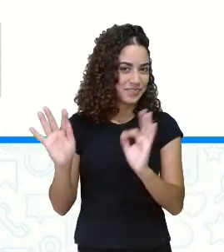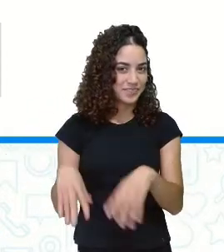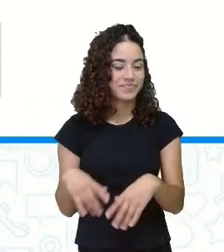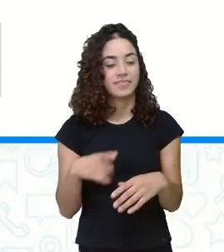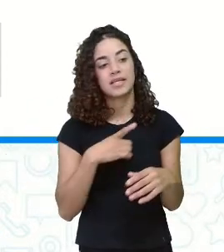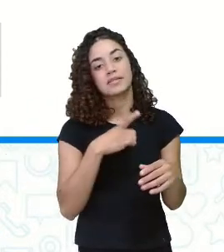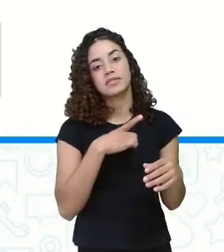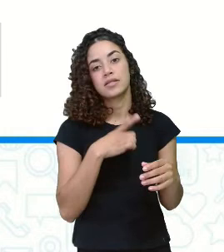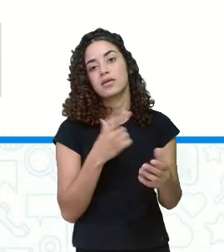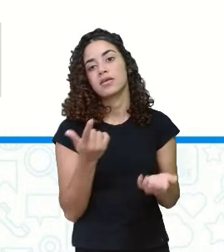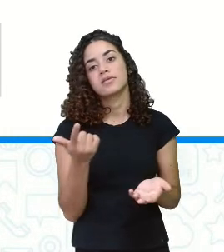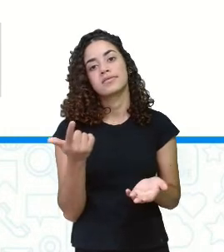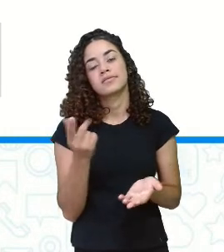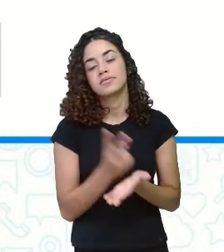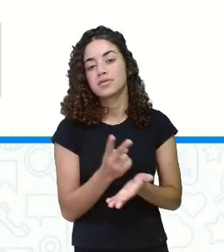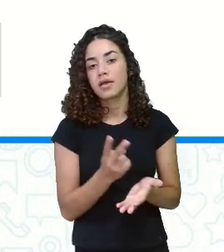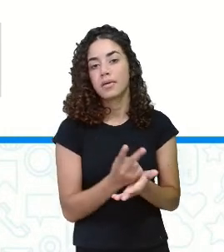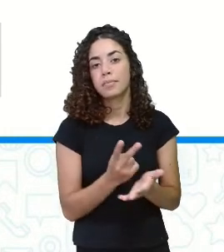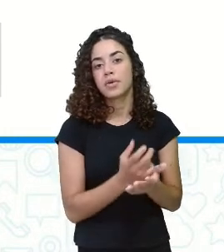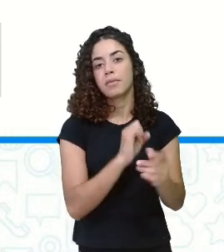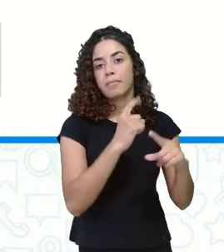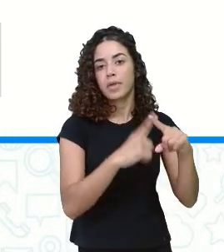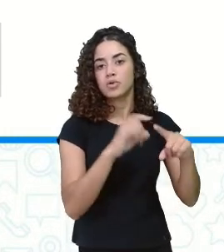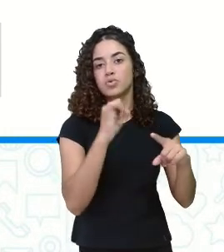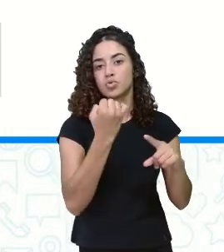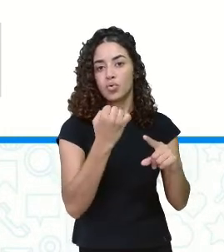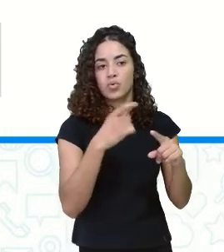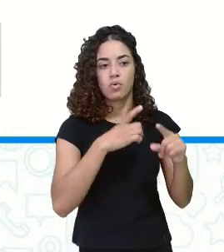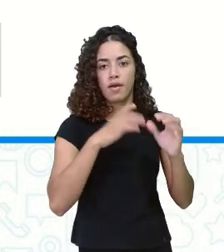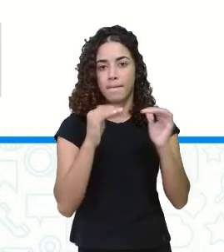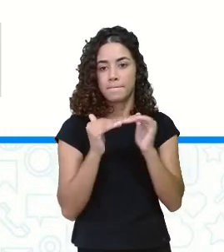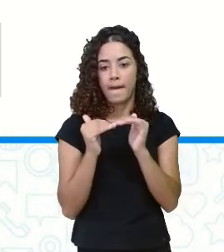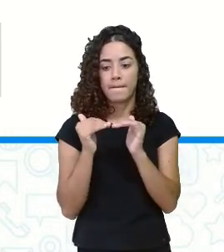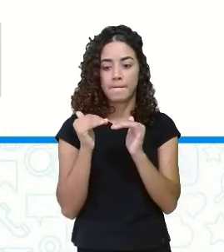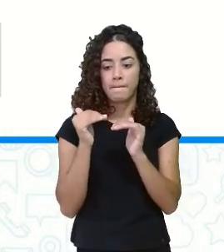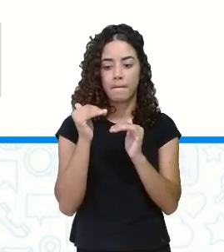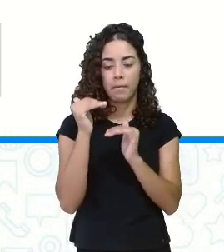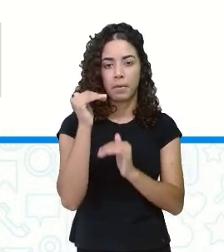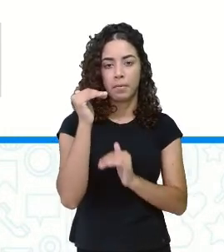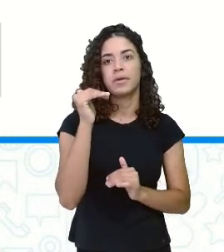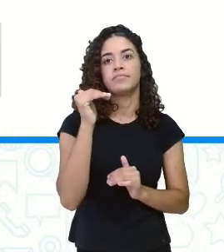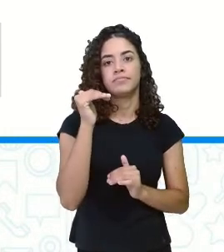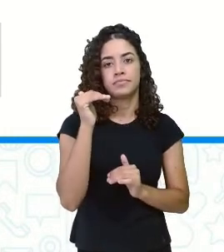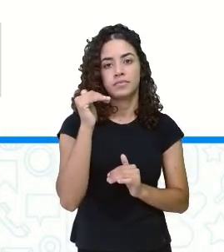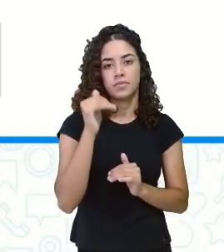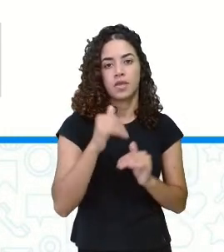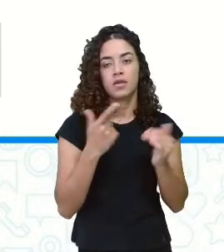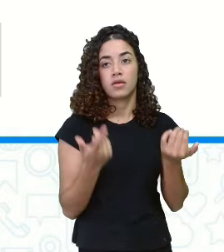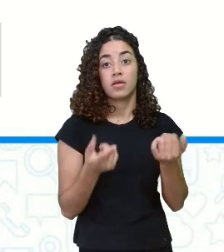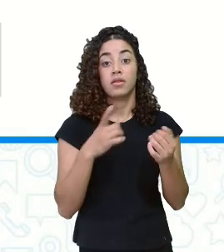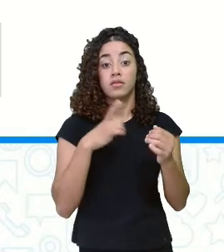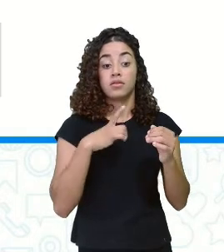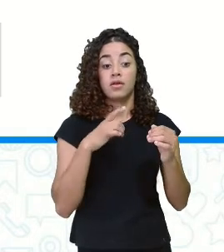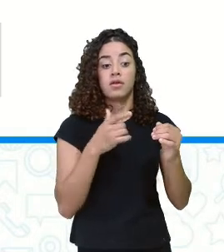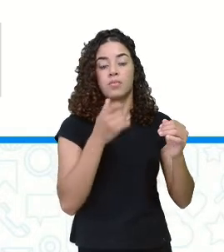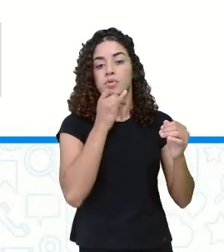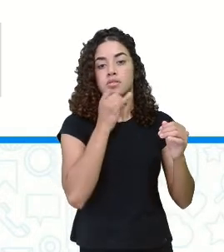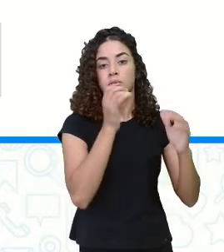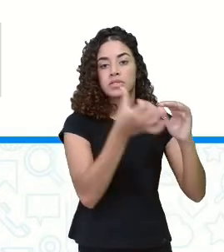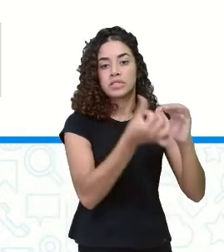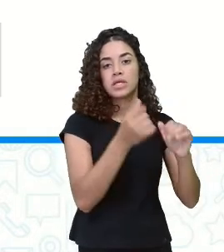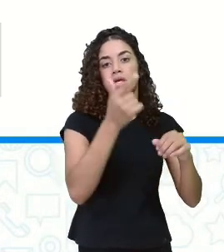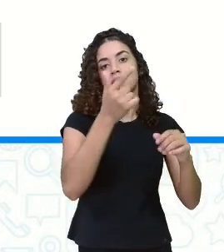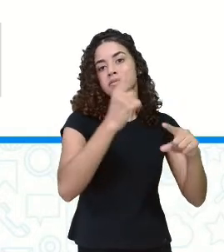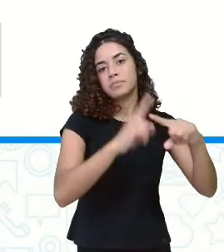em 8. É uma sequência crescente que está aumentando aqui em 8. Estão